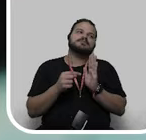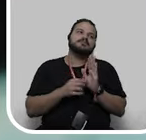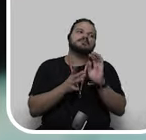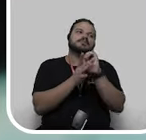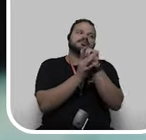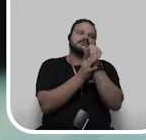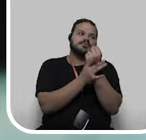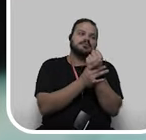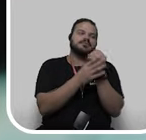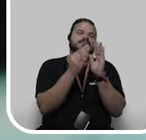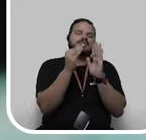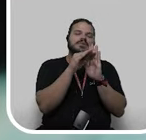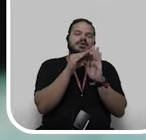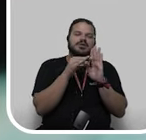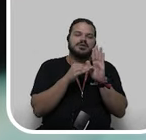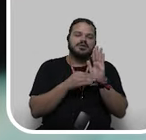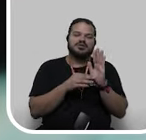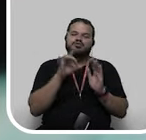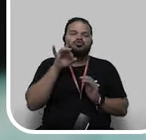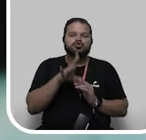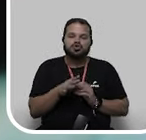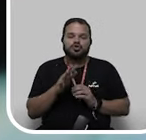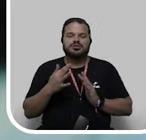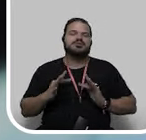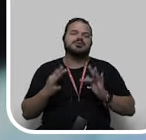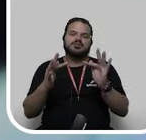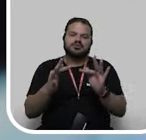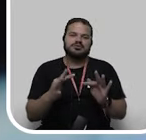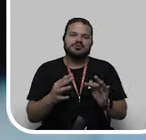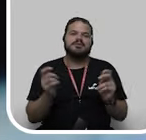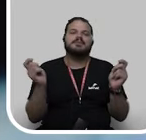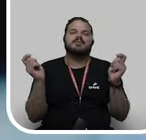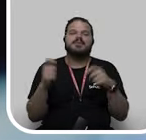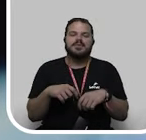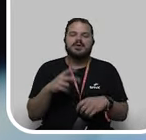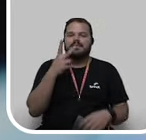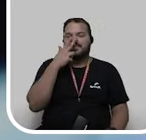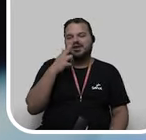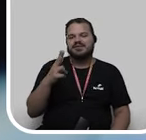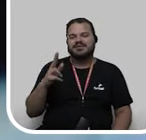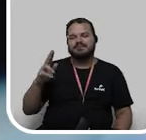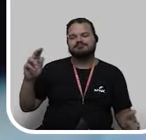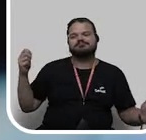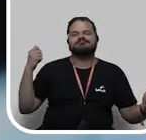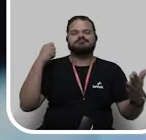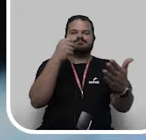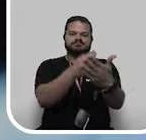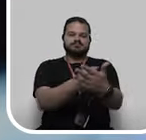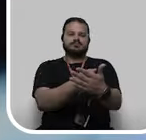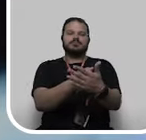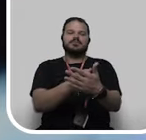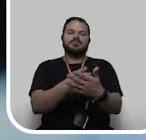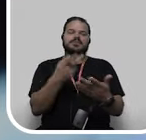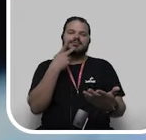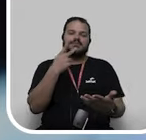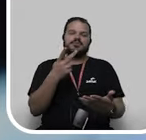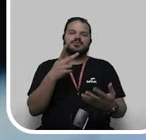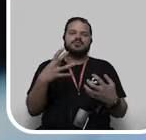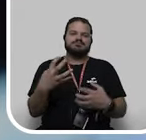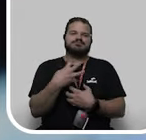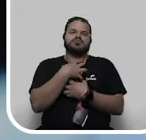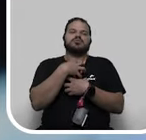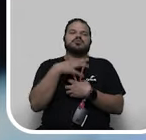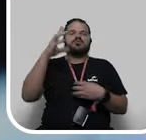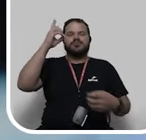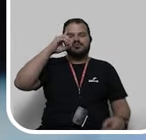privacidade, não só na tecnologia, mas isso bate a porta na nossa casa. Isso impacta no nosso